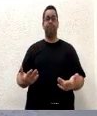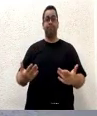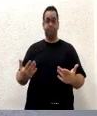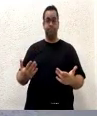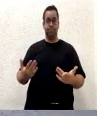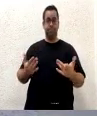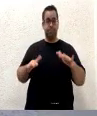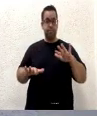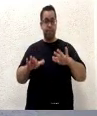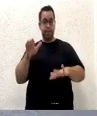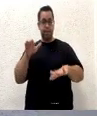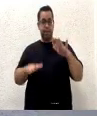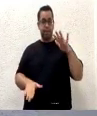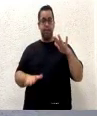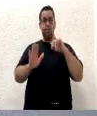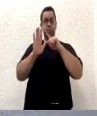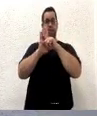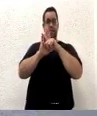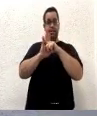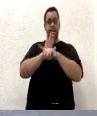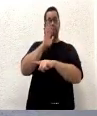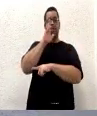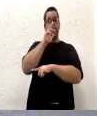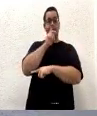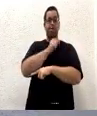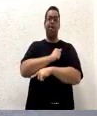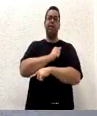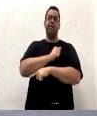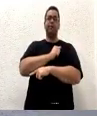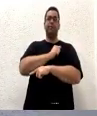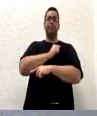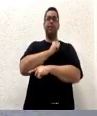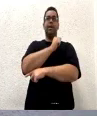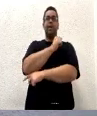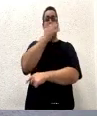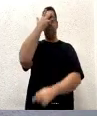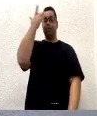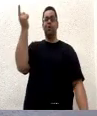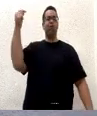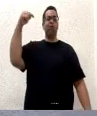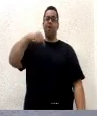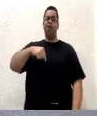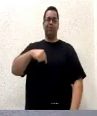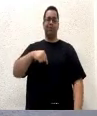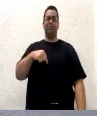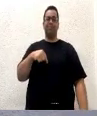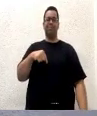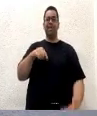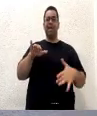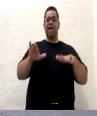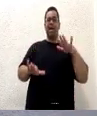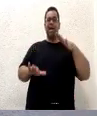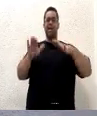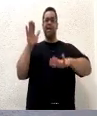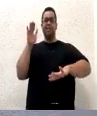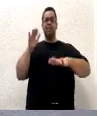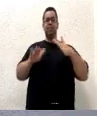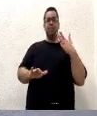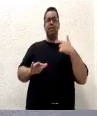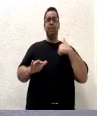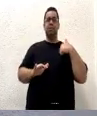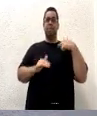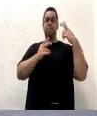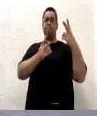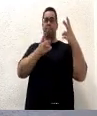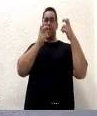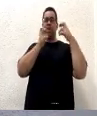é um exame que se demora, então assim, o paciente acaba não voltando. Então assim, às vezes, nas epidemias que a gente teve também, a